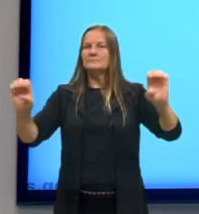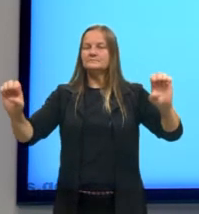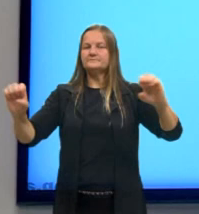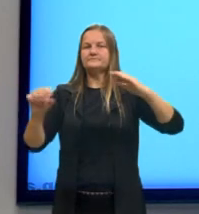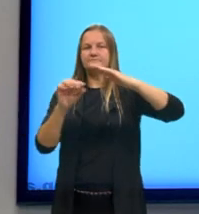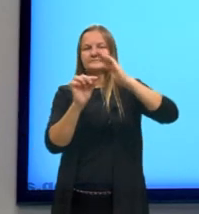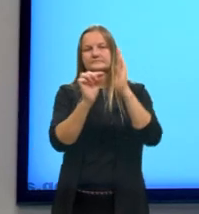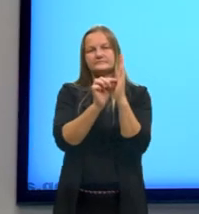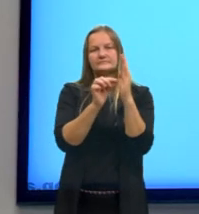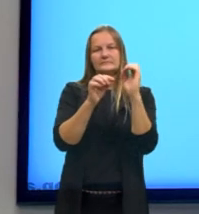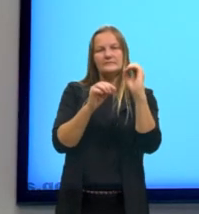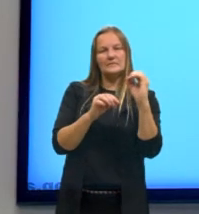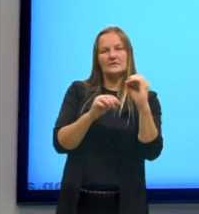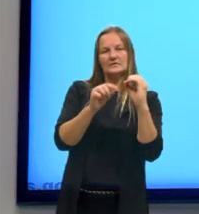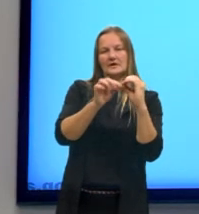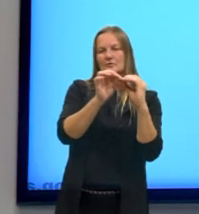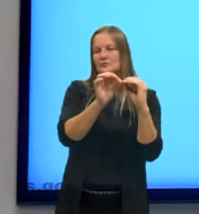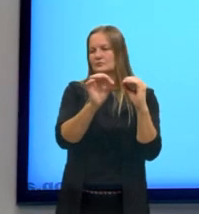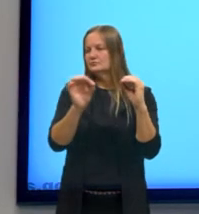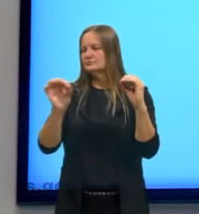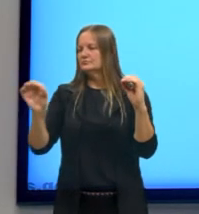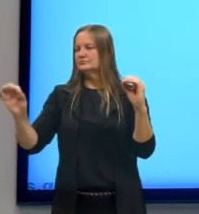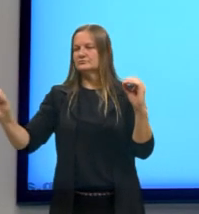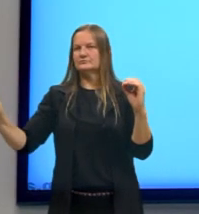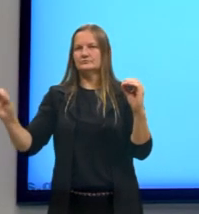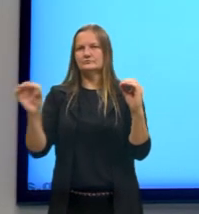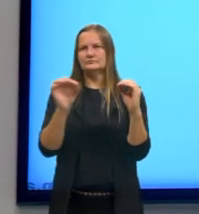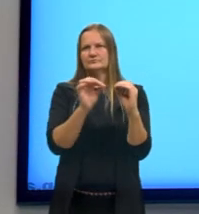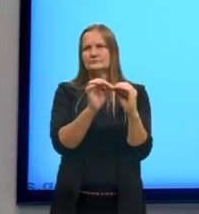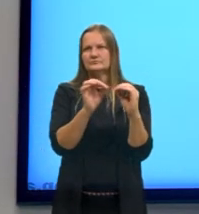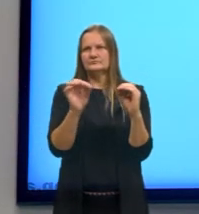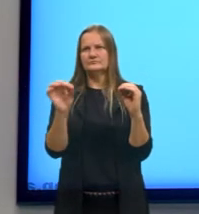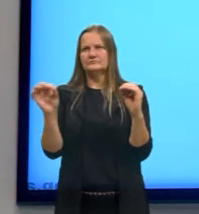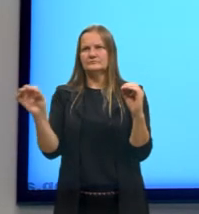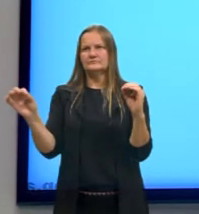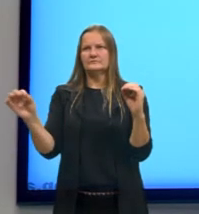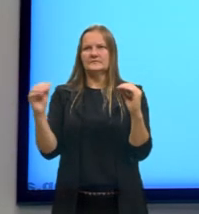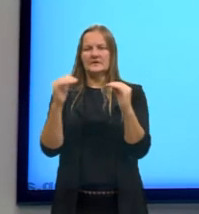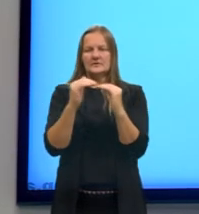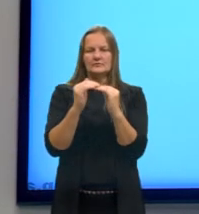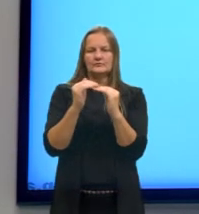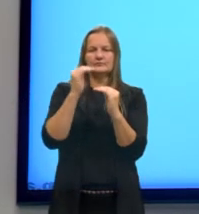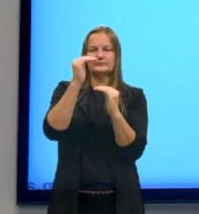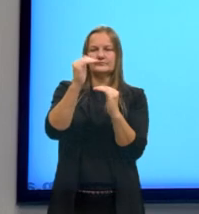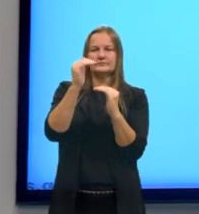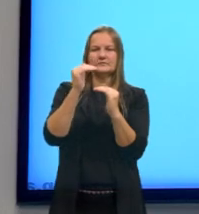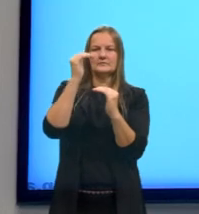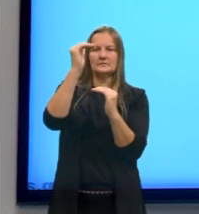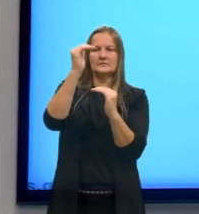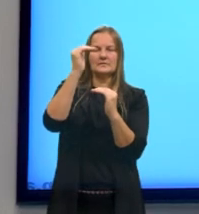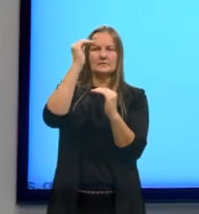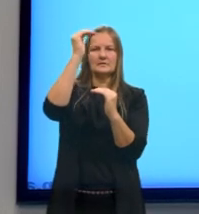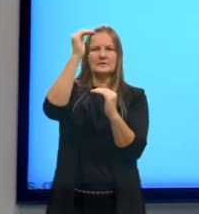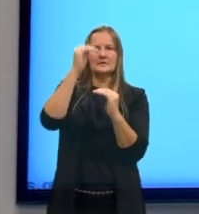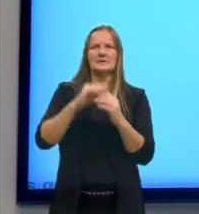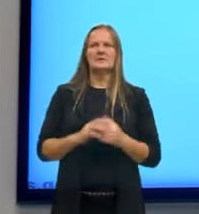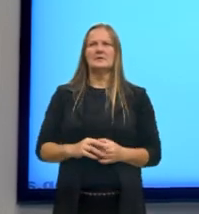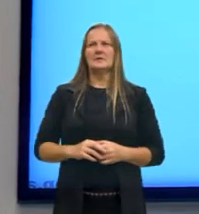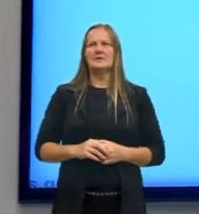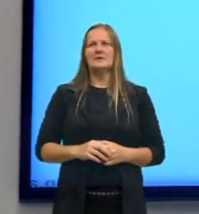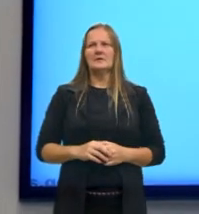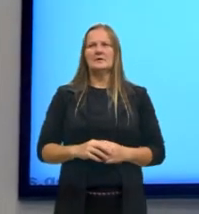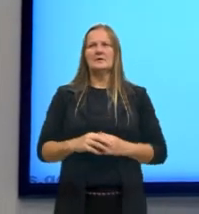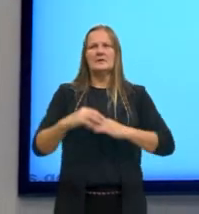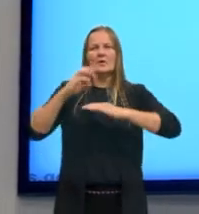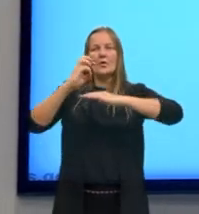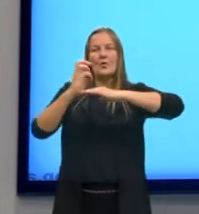latitude é a distância que a salinha ó cada linha dessas tem uma distância em graus do Equador